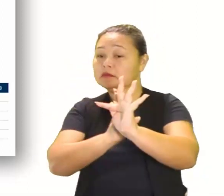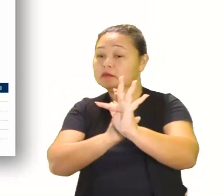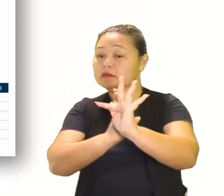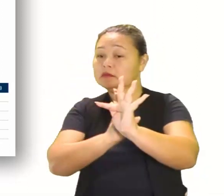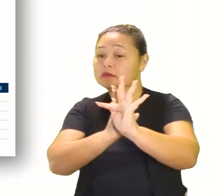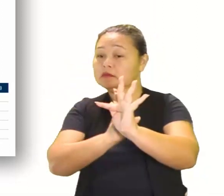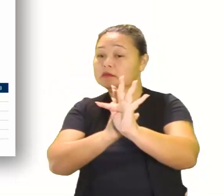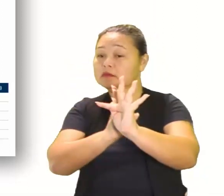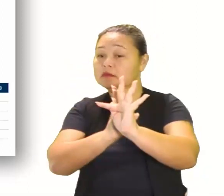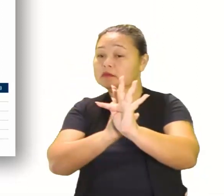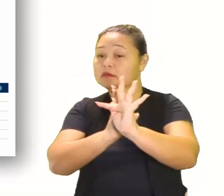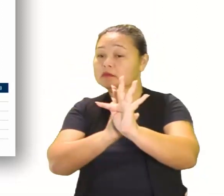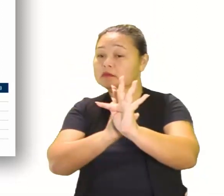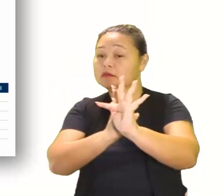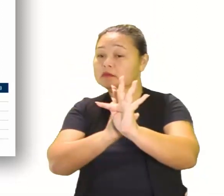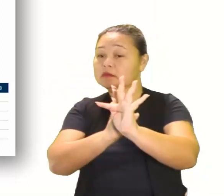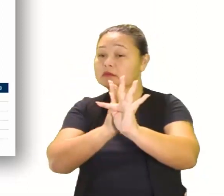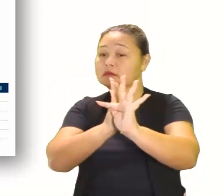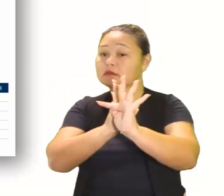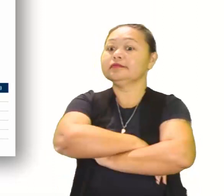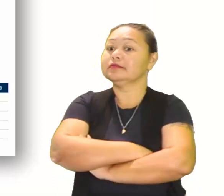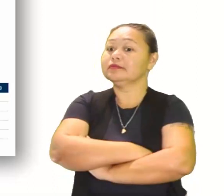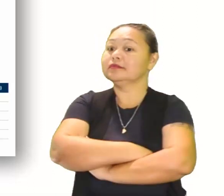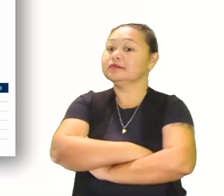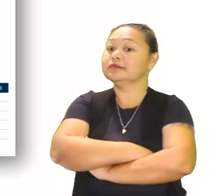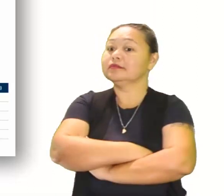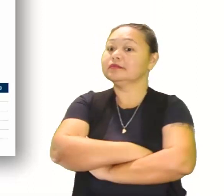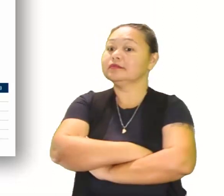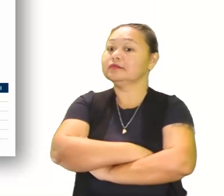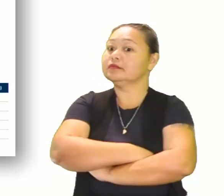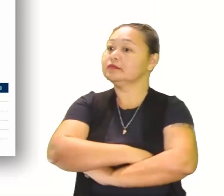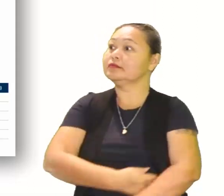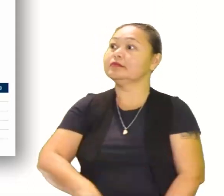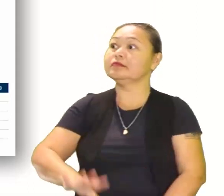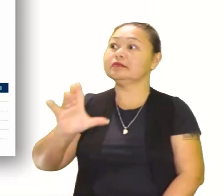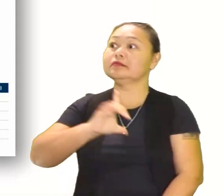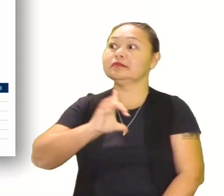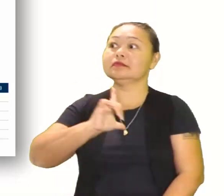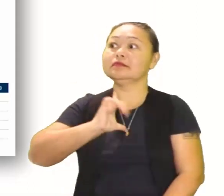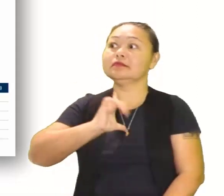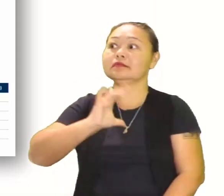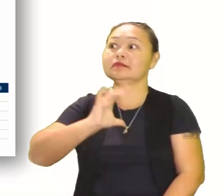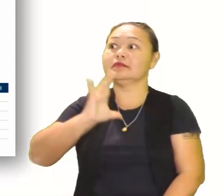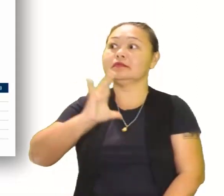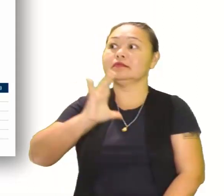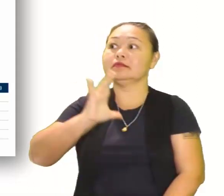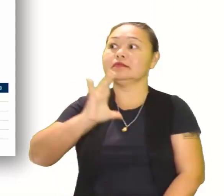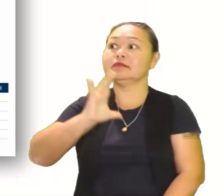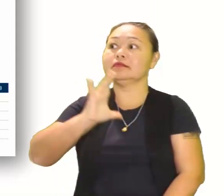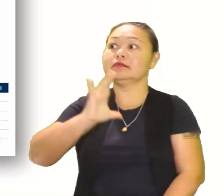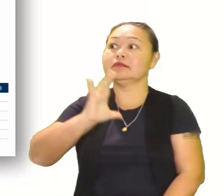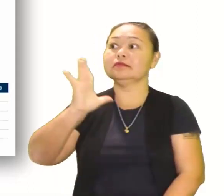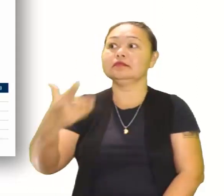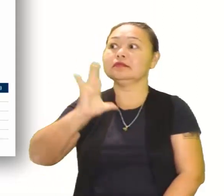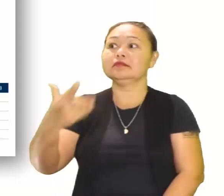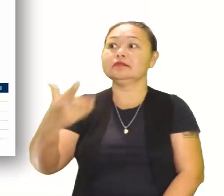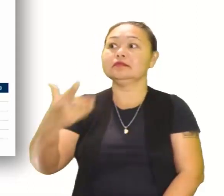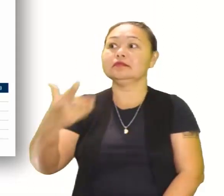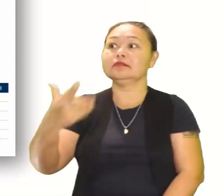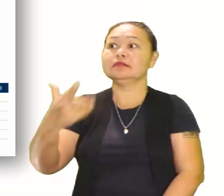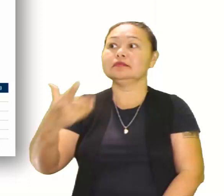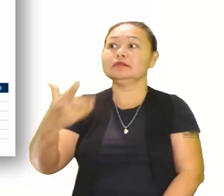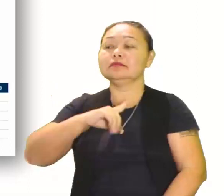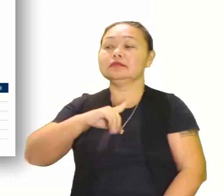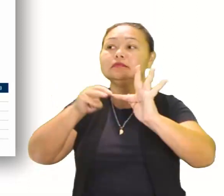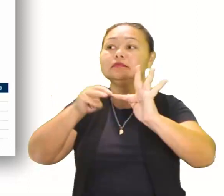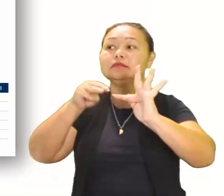ascendente, ou seja, sempre acima do eixo. Não possui imagem negativa, salvo engano, se dentro do módulo tem um valor e